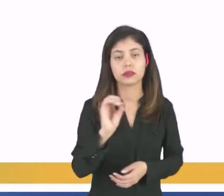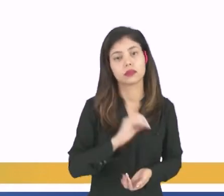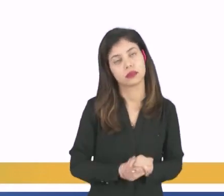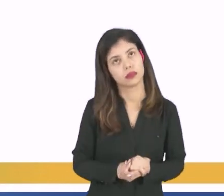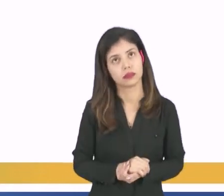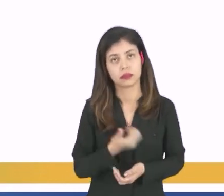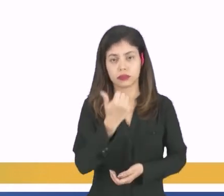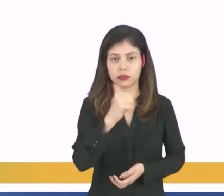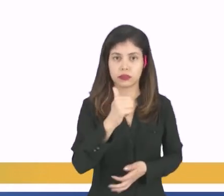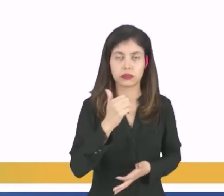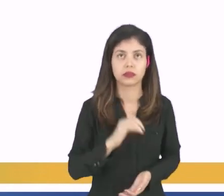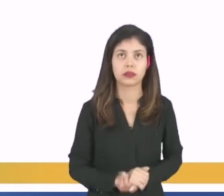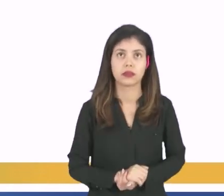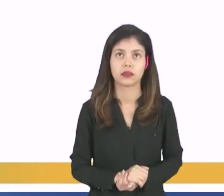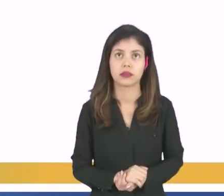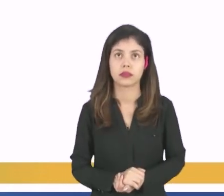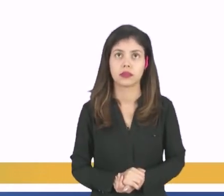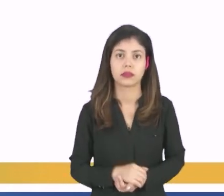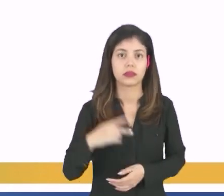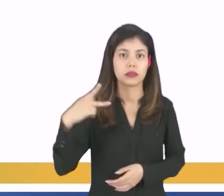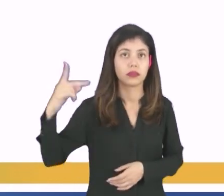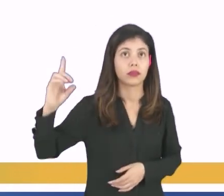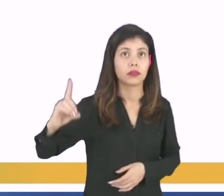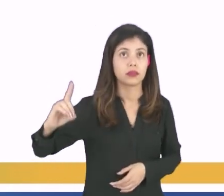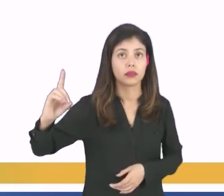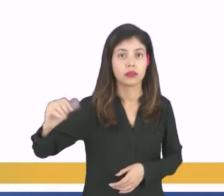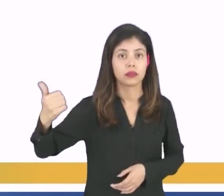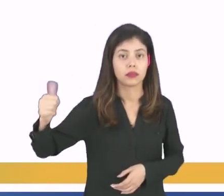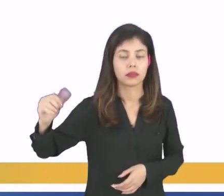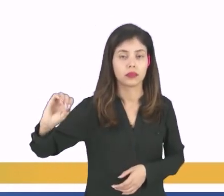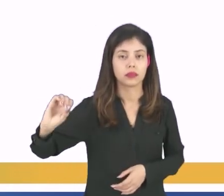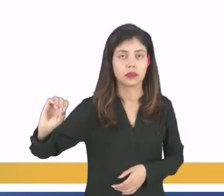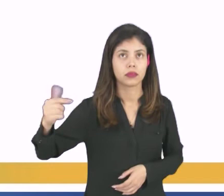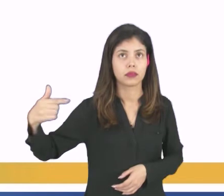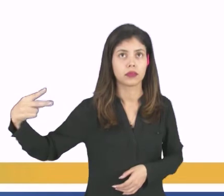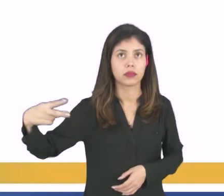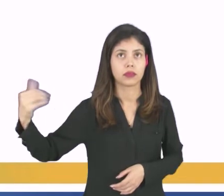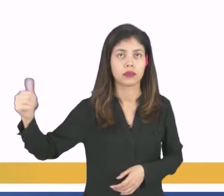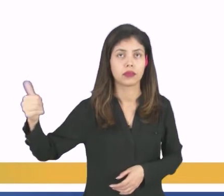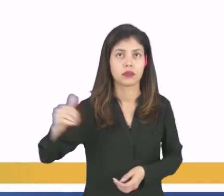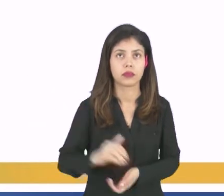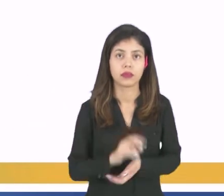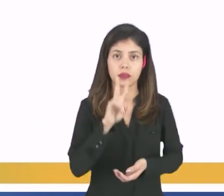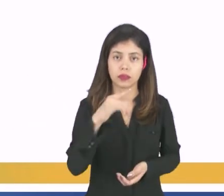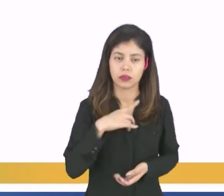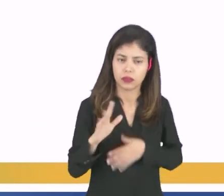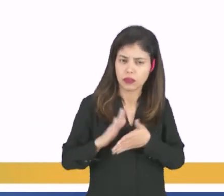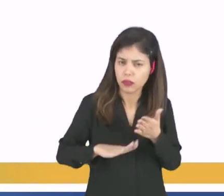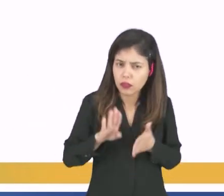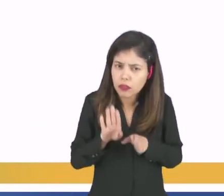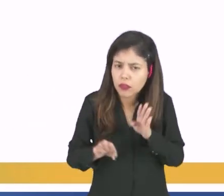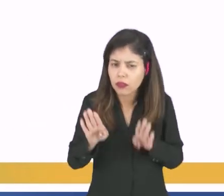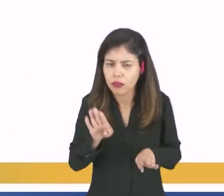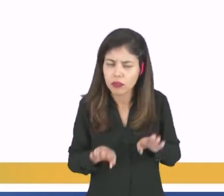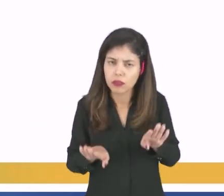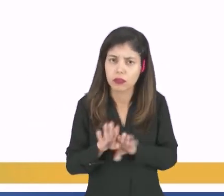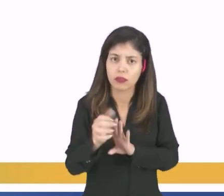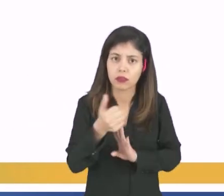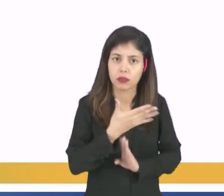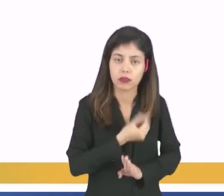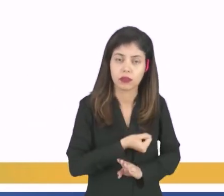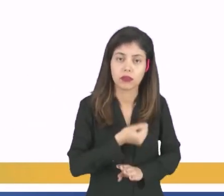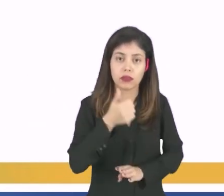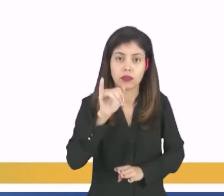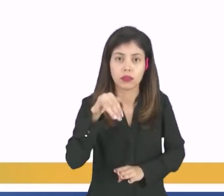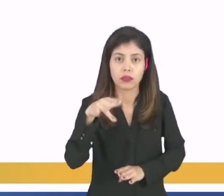ficou com 11, lado dos produtos. Quando a gente trabalhar com oxigênio, vai ter algumas situações que ele vai ter número